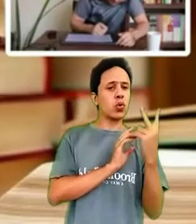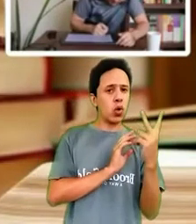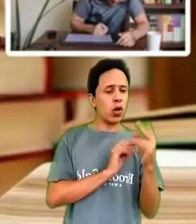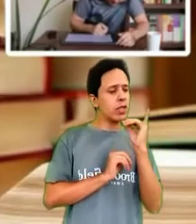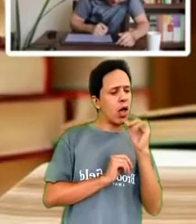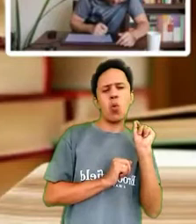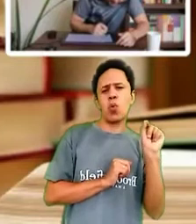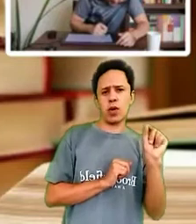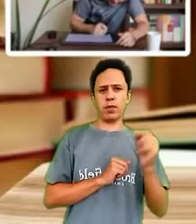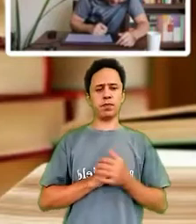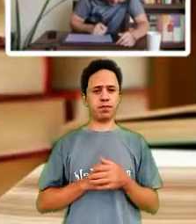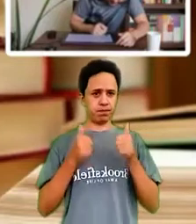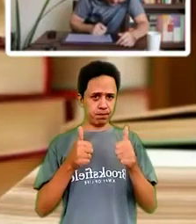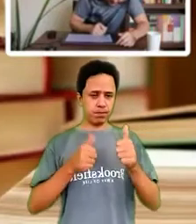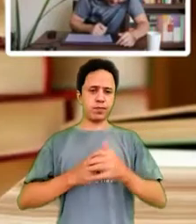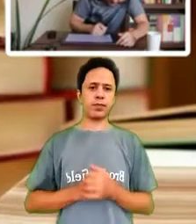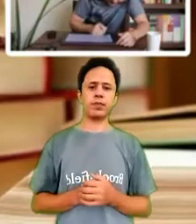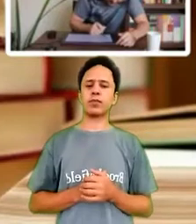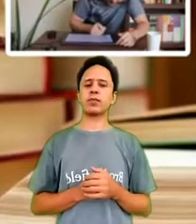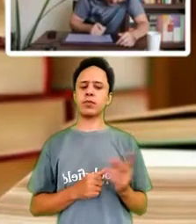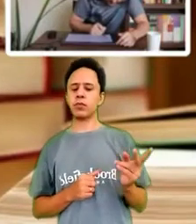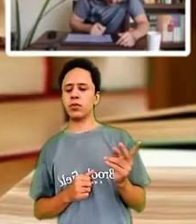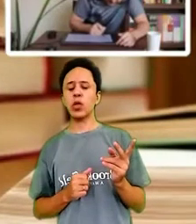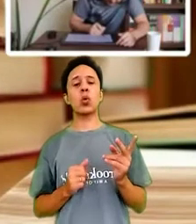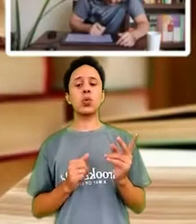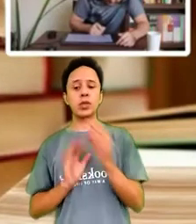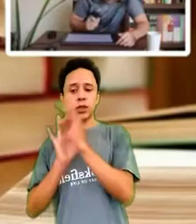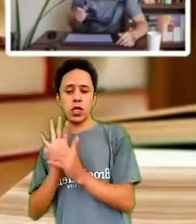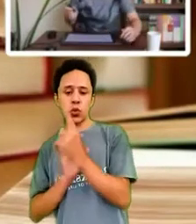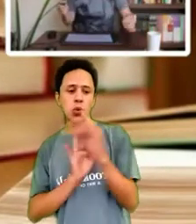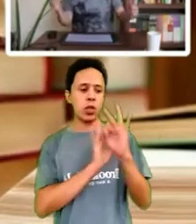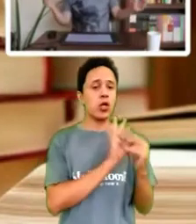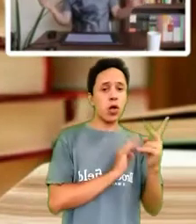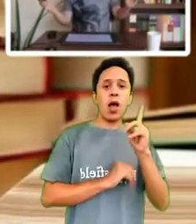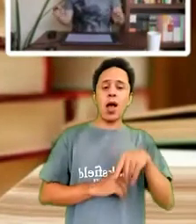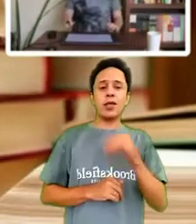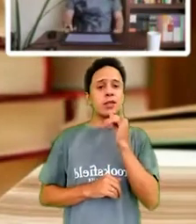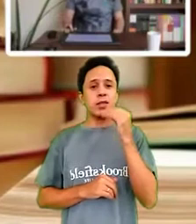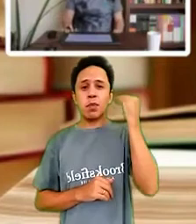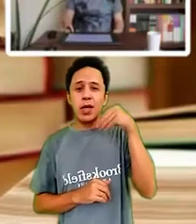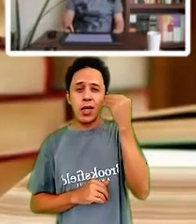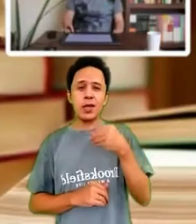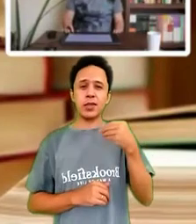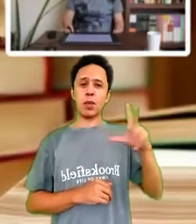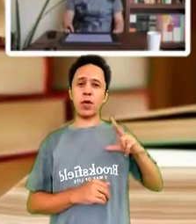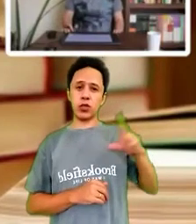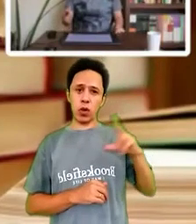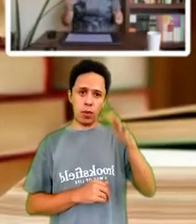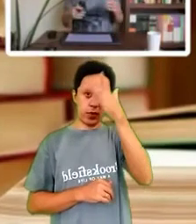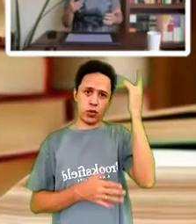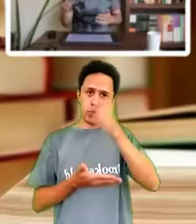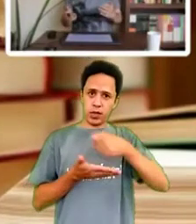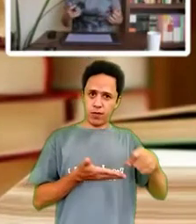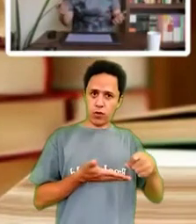que o texto 2 narra, certo? Ambos narram experiências pessoais daqueles que escreveram.